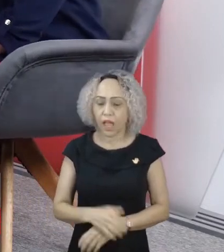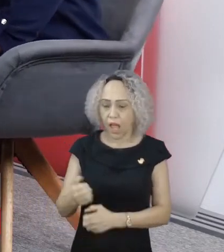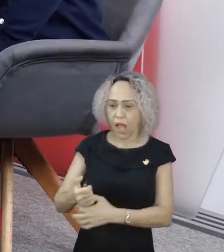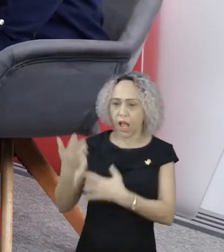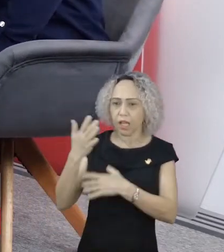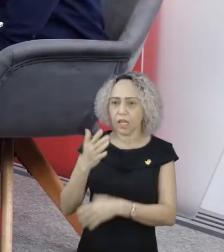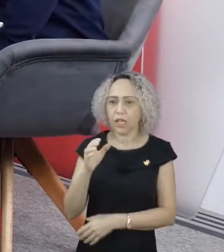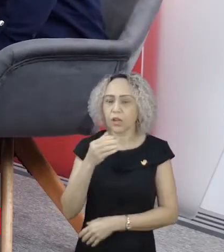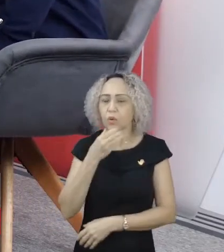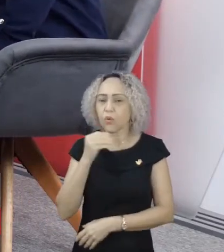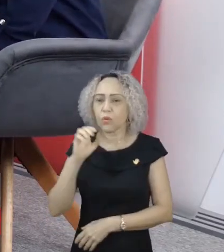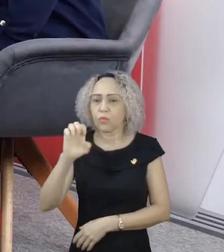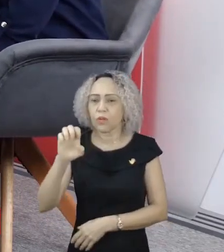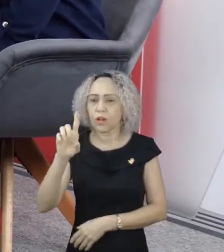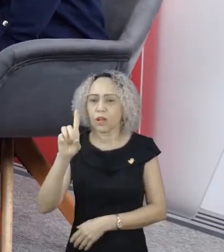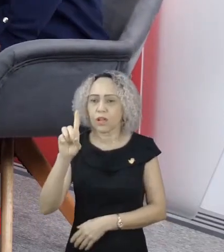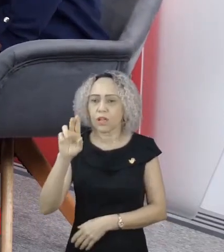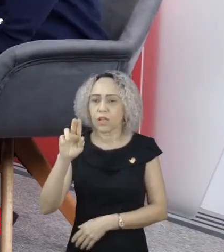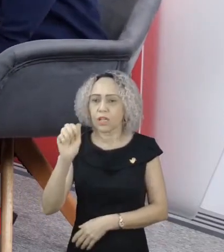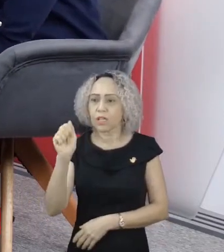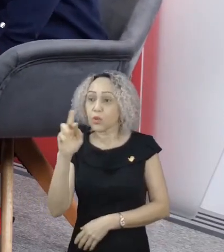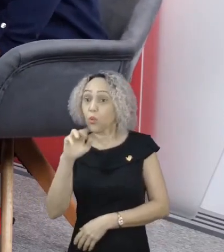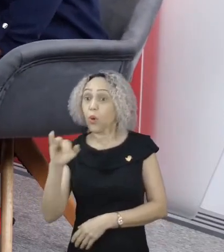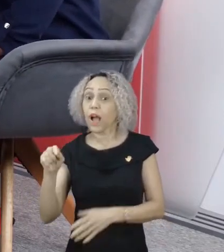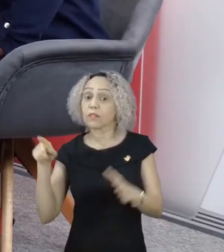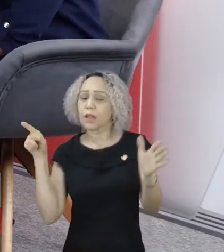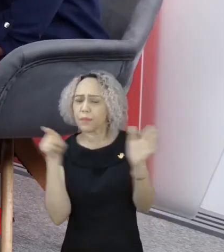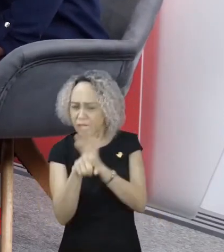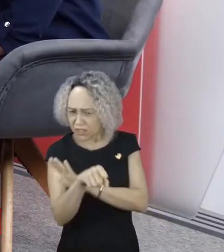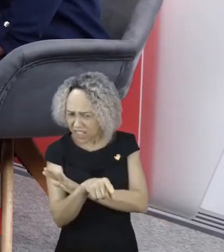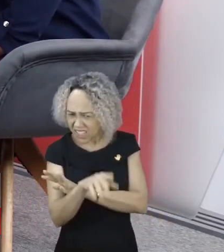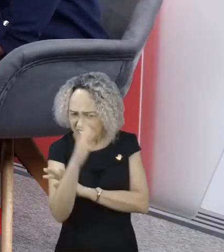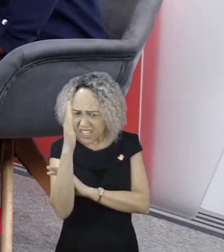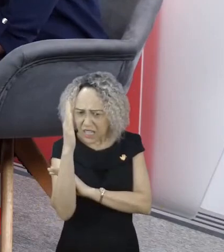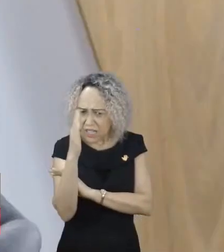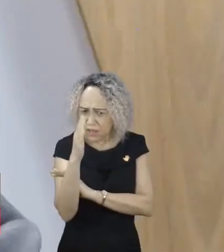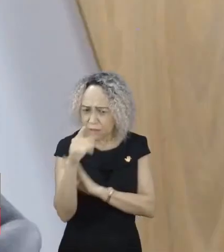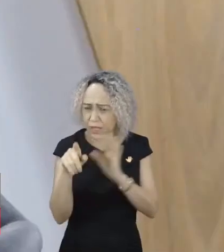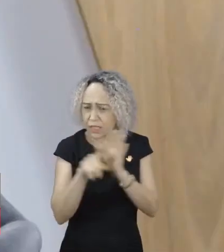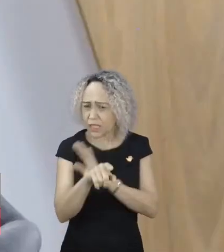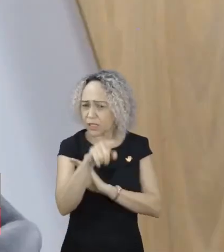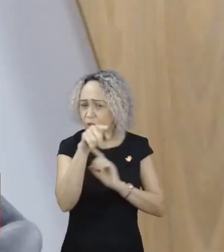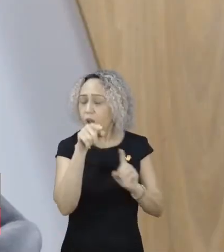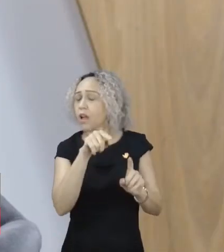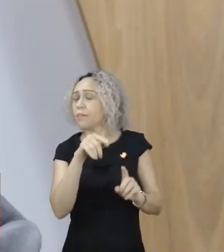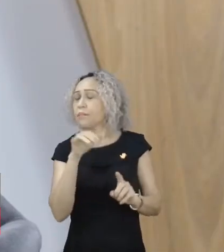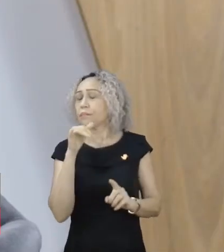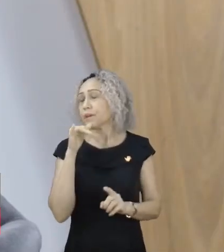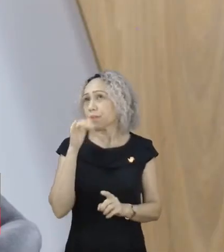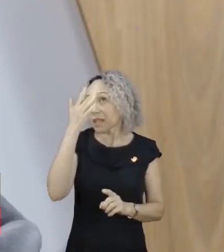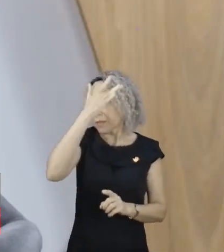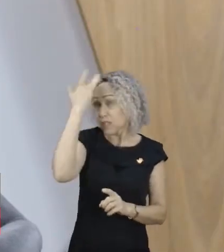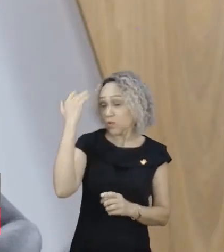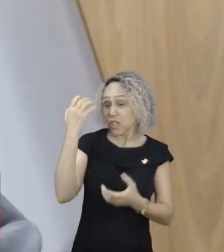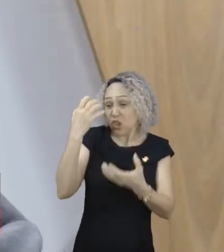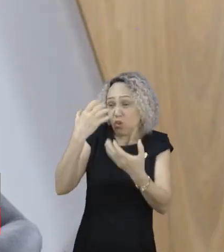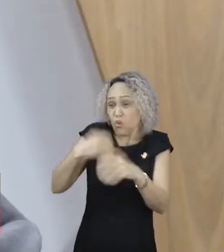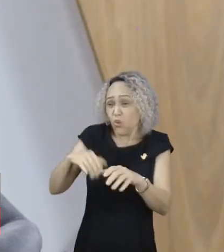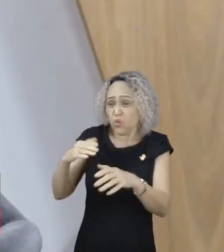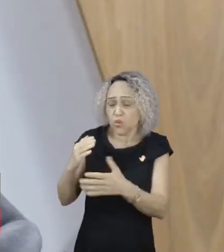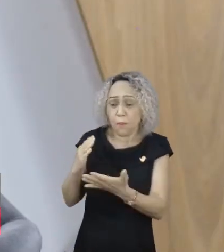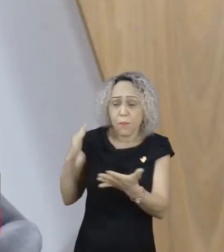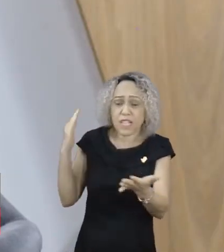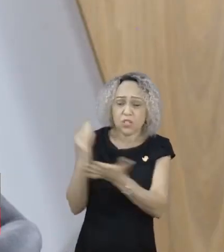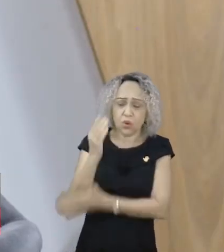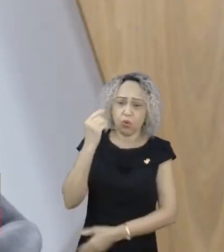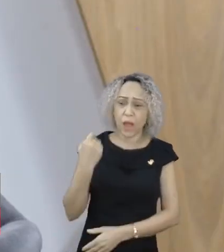tem previsão para chamar os excedentes. Olha, depende, a gente não tem como precisar para ele, para Eduardo, né? Se o da Receita vai chamar e quando